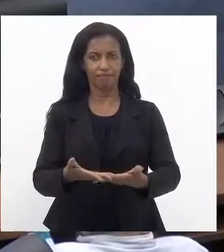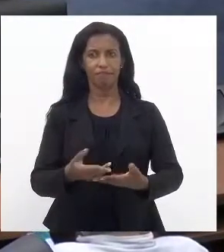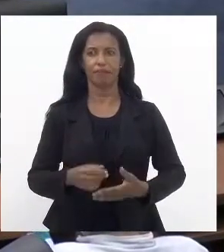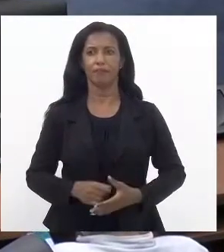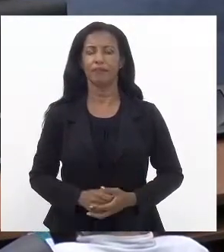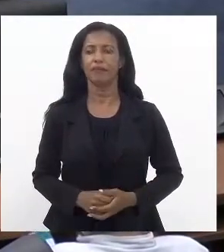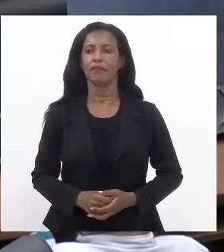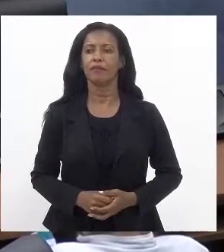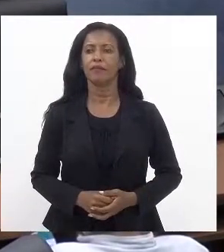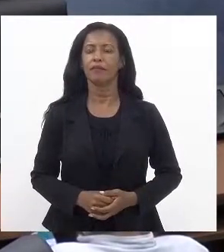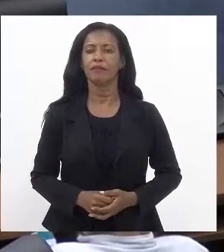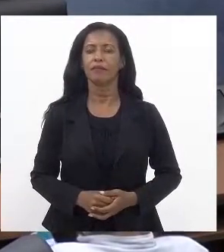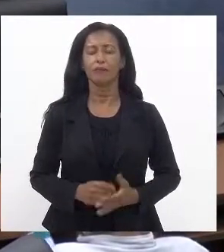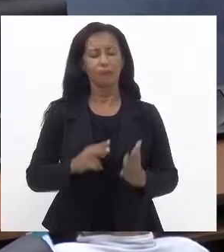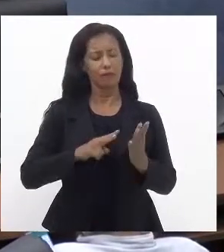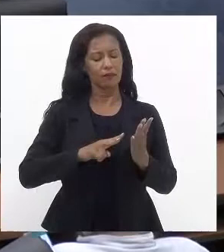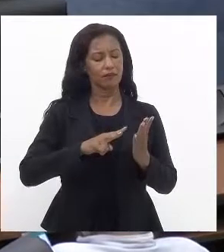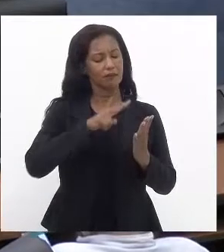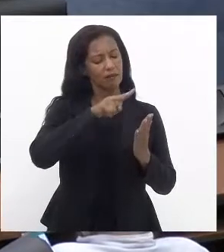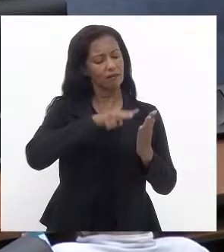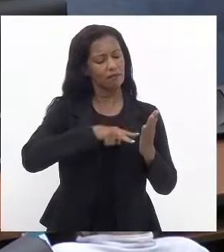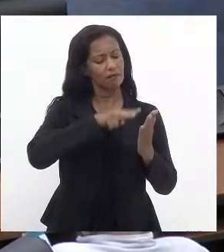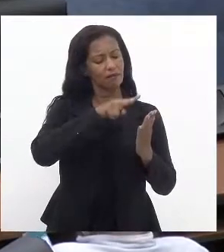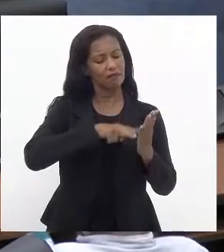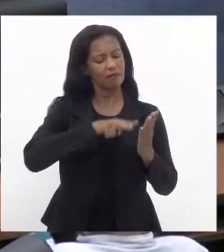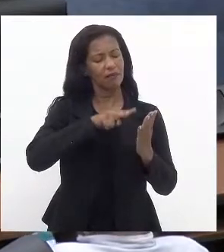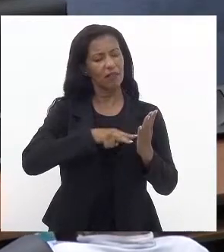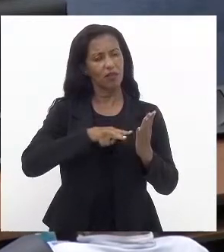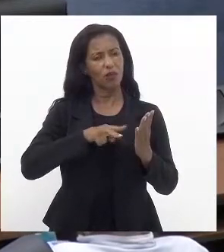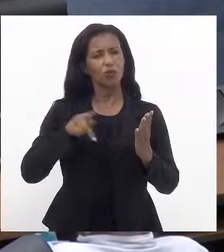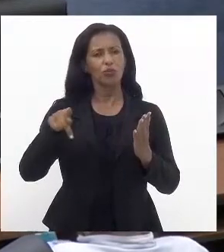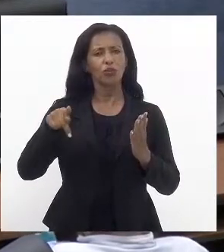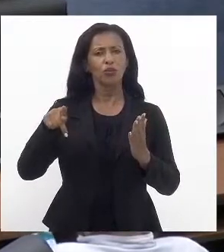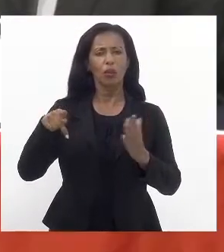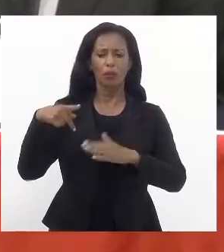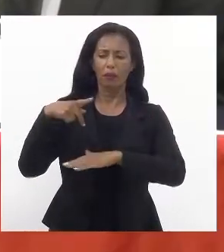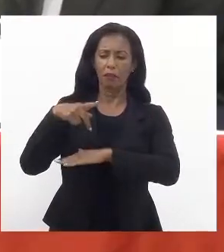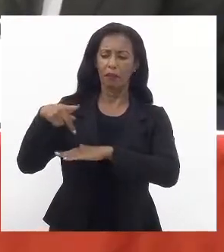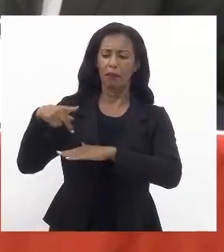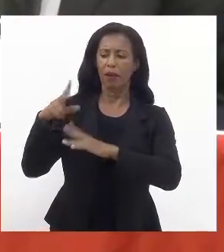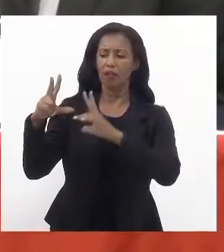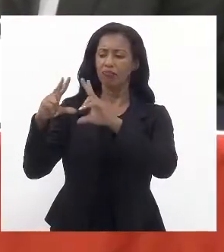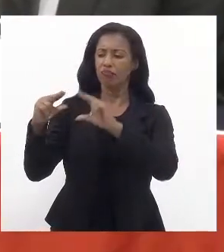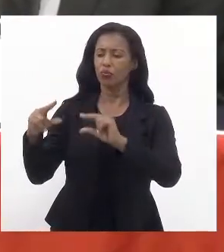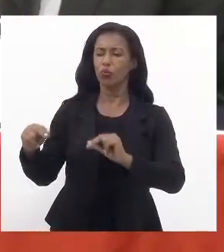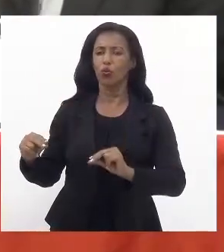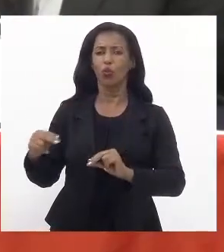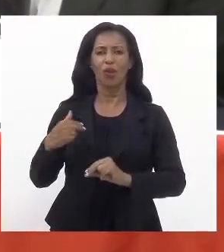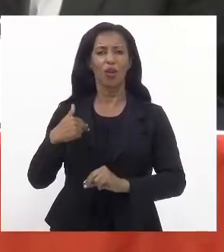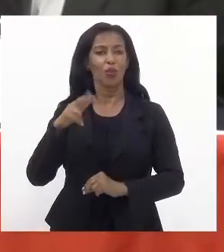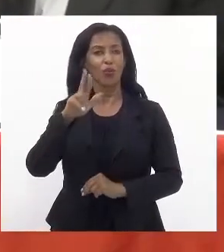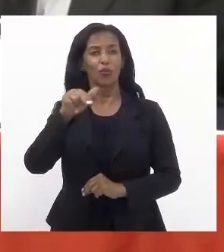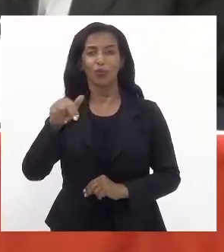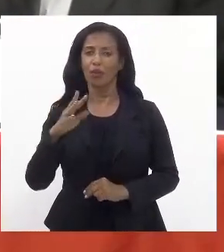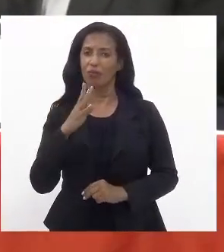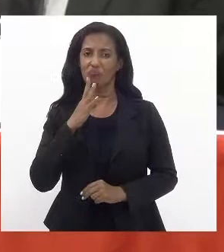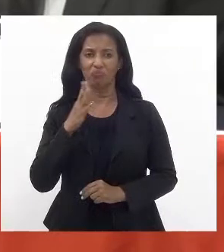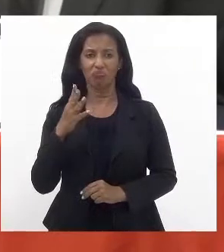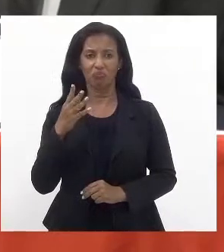Porque, lendo sobre o Líbano, país que eu nunca tive o prazer de